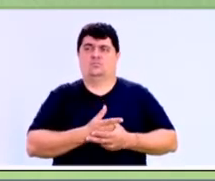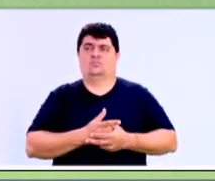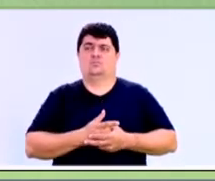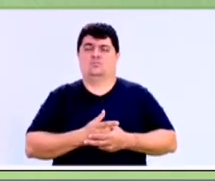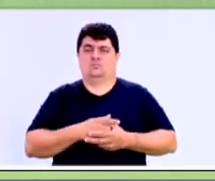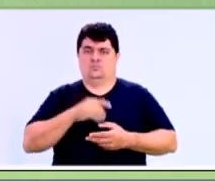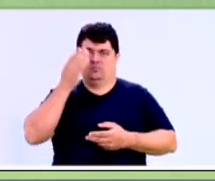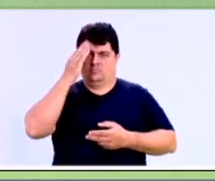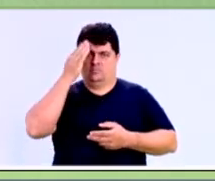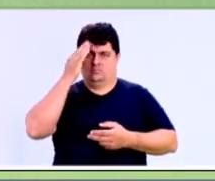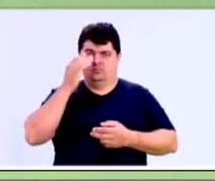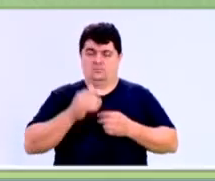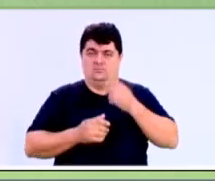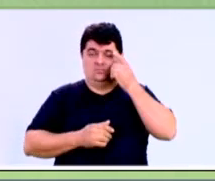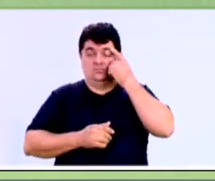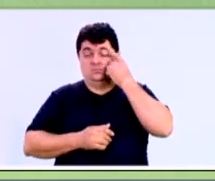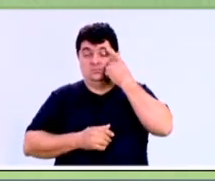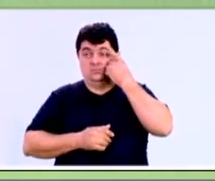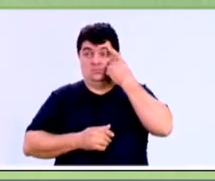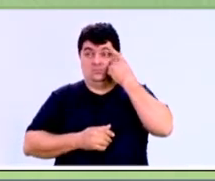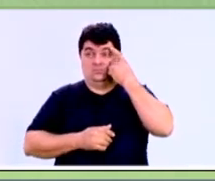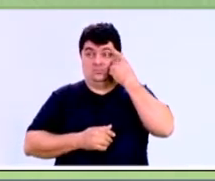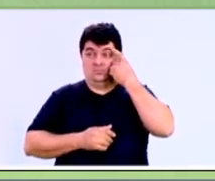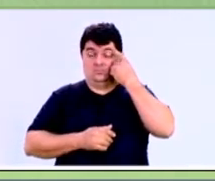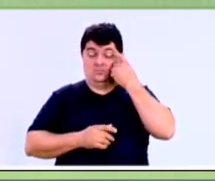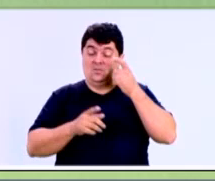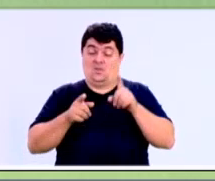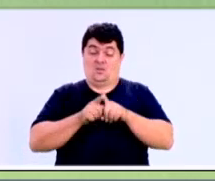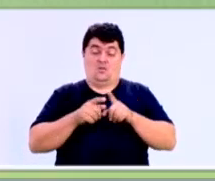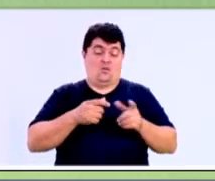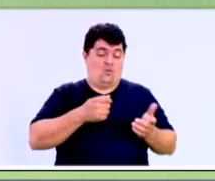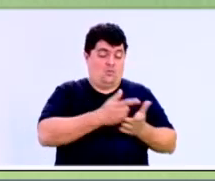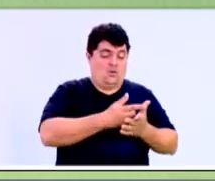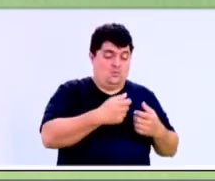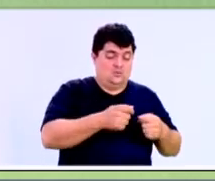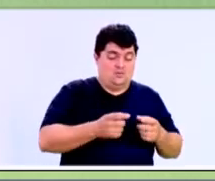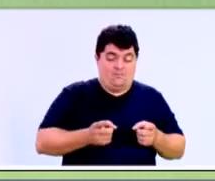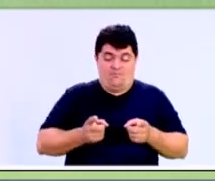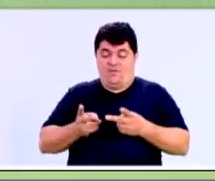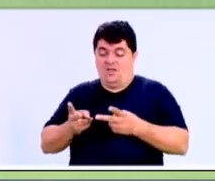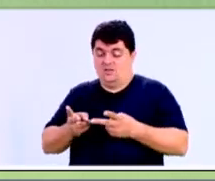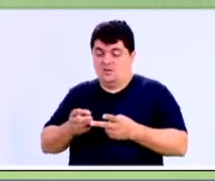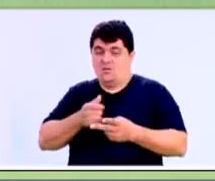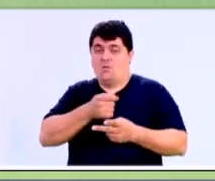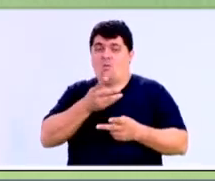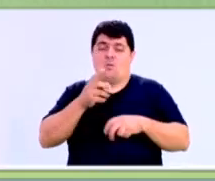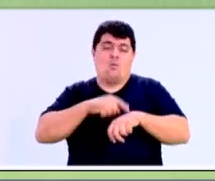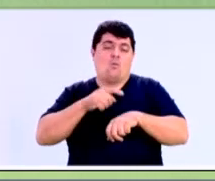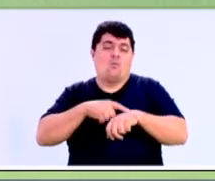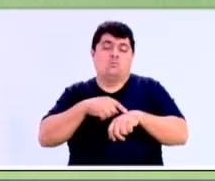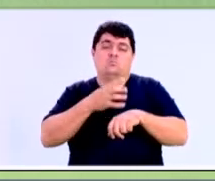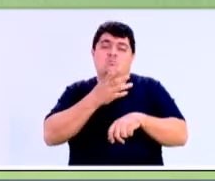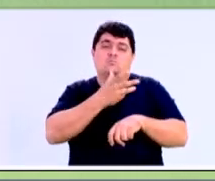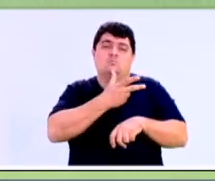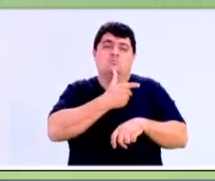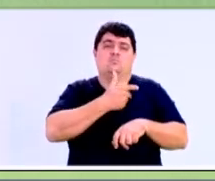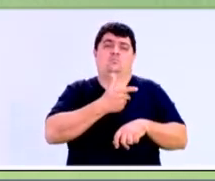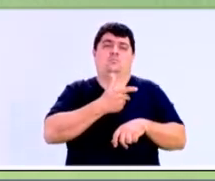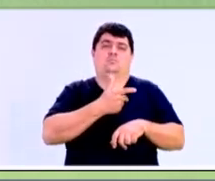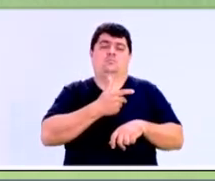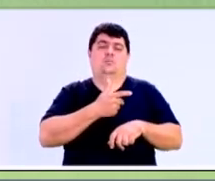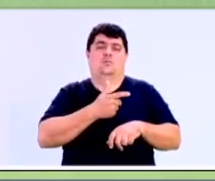não é isso? E vender. É esse prazo que eu estou